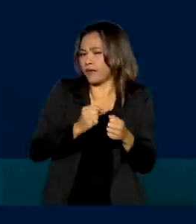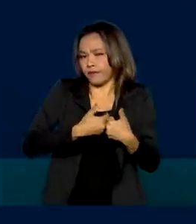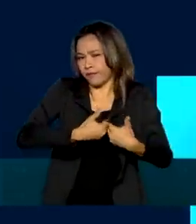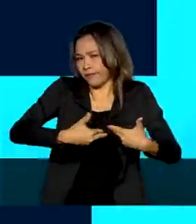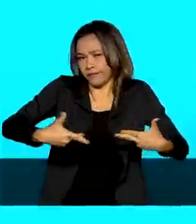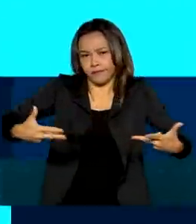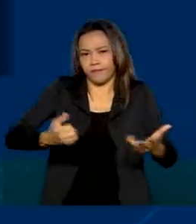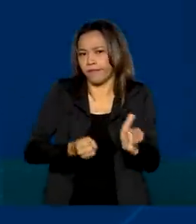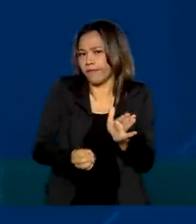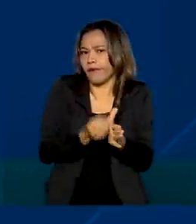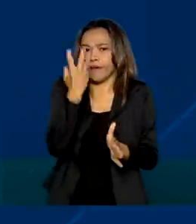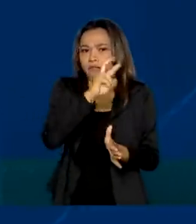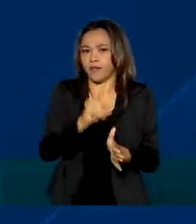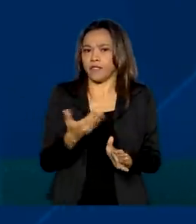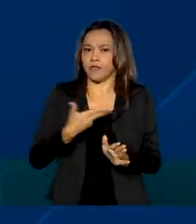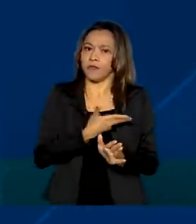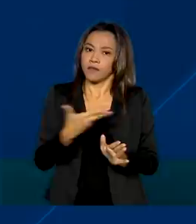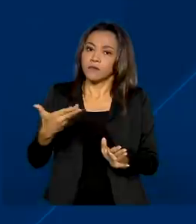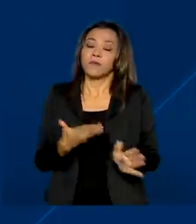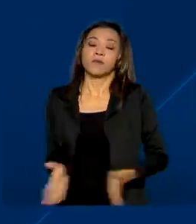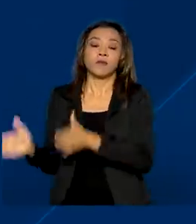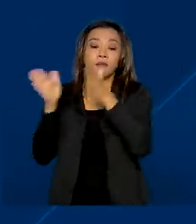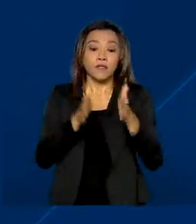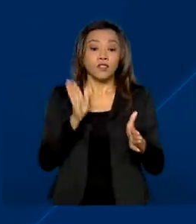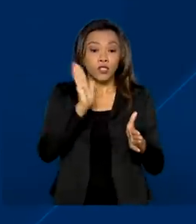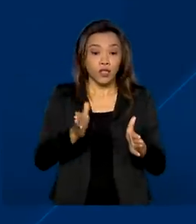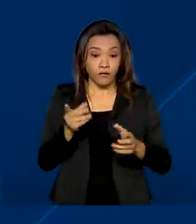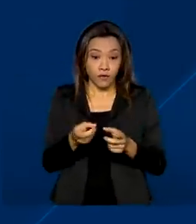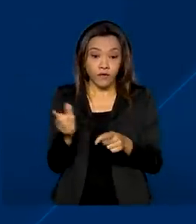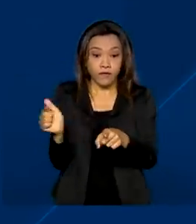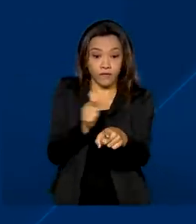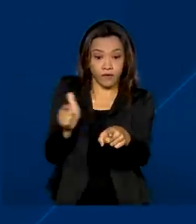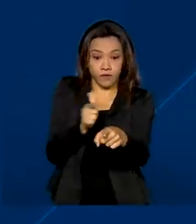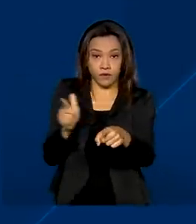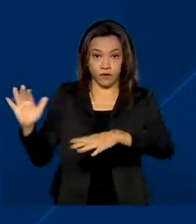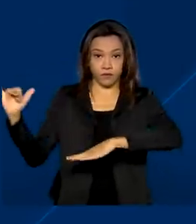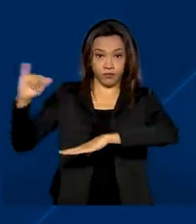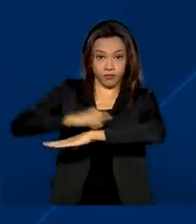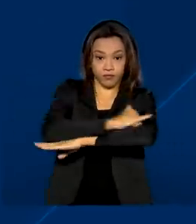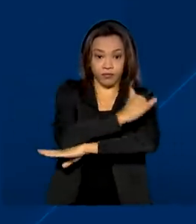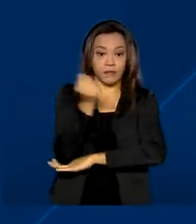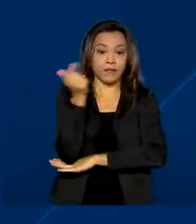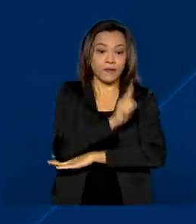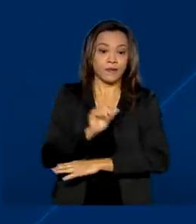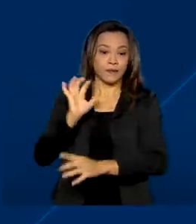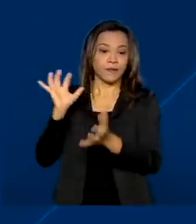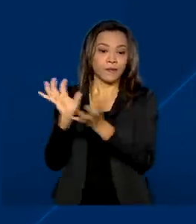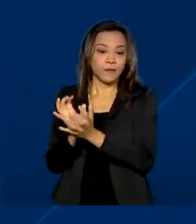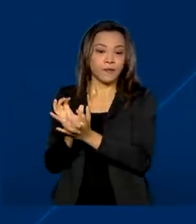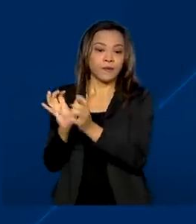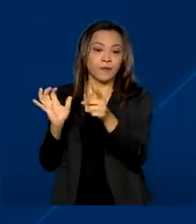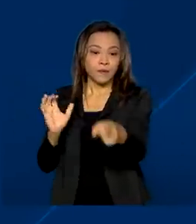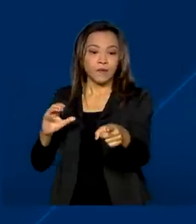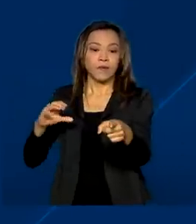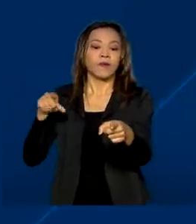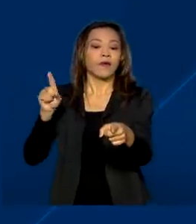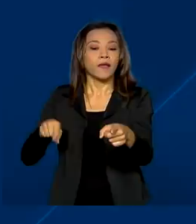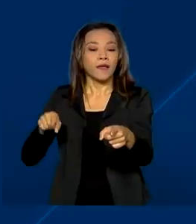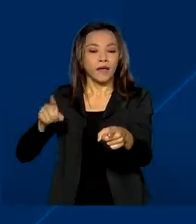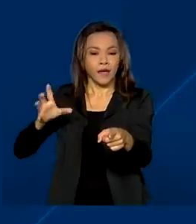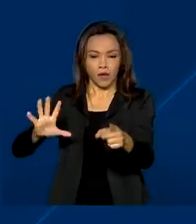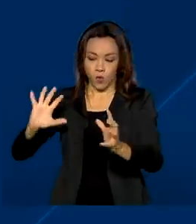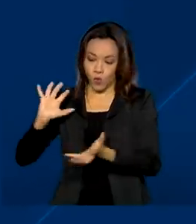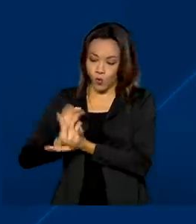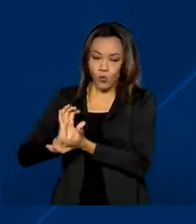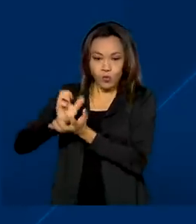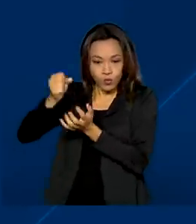sua história foram leiloados 22 terminais em dos Estados a grande vencedora foi a companhia de participações em concessões que